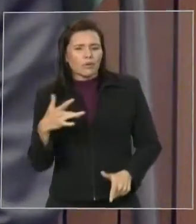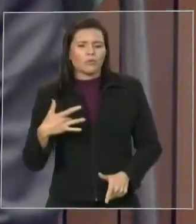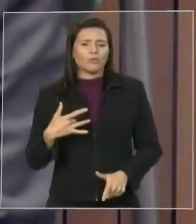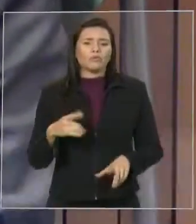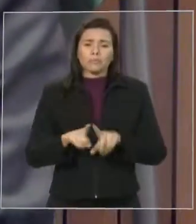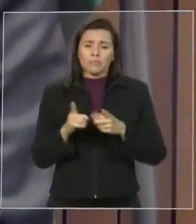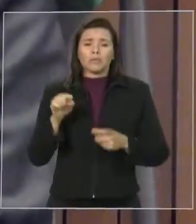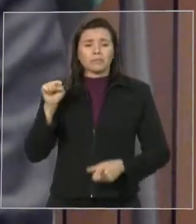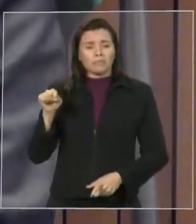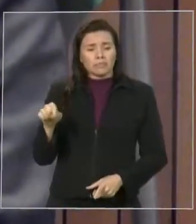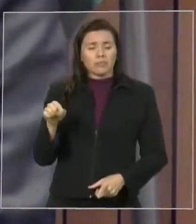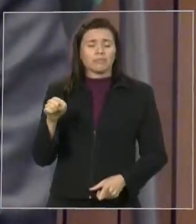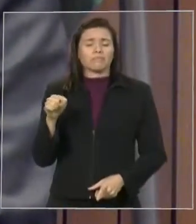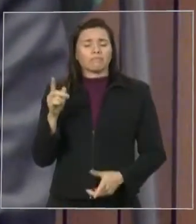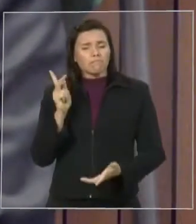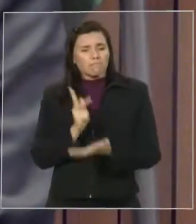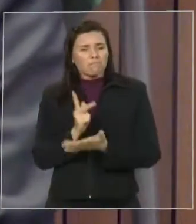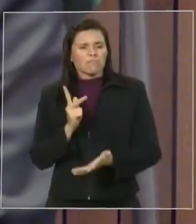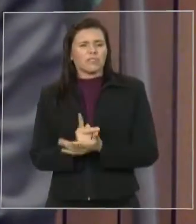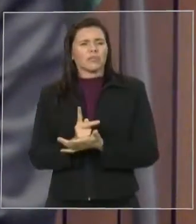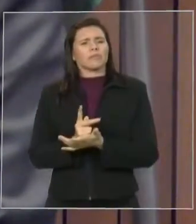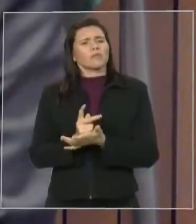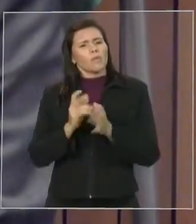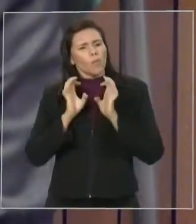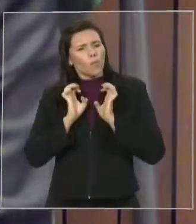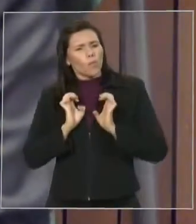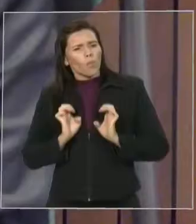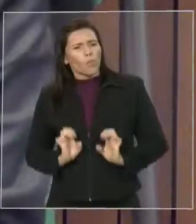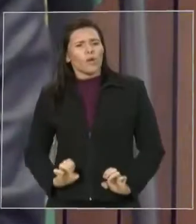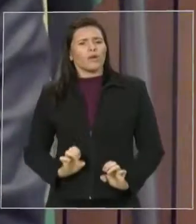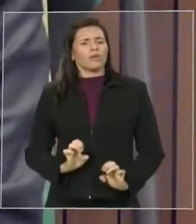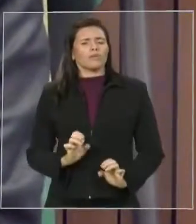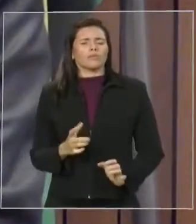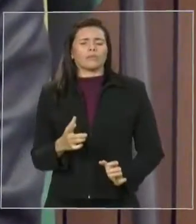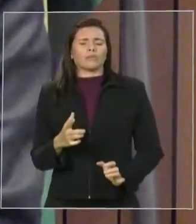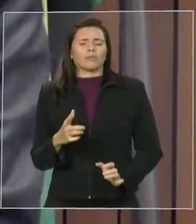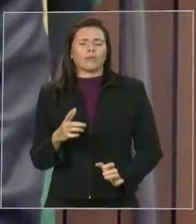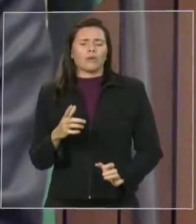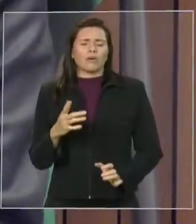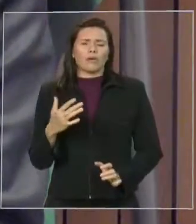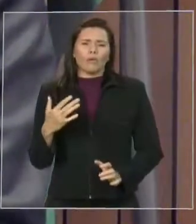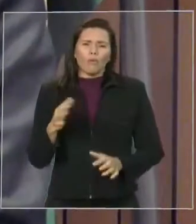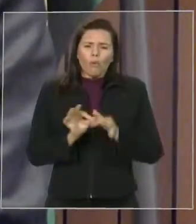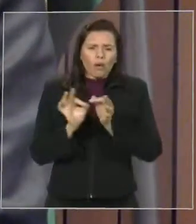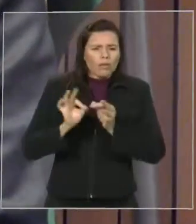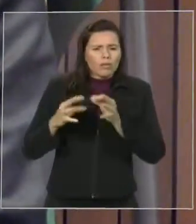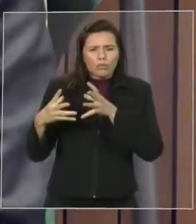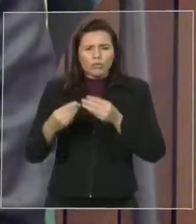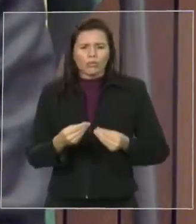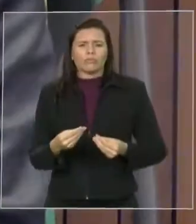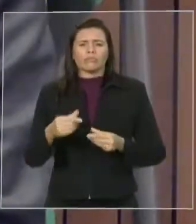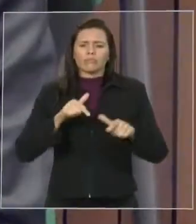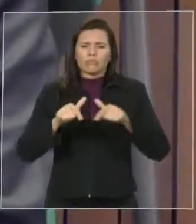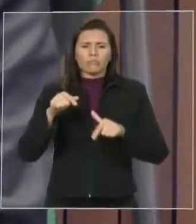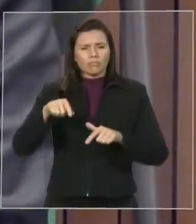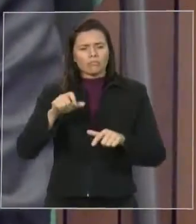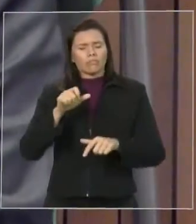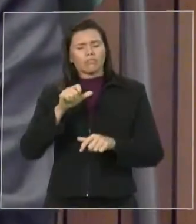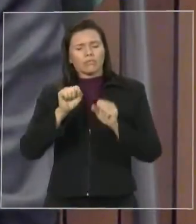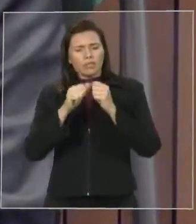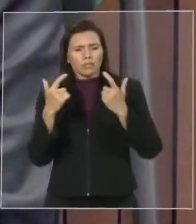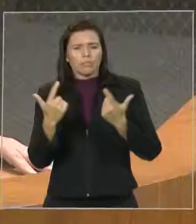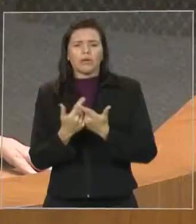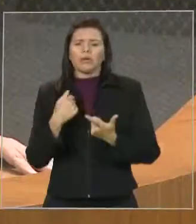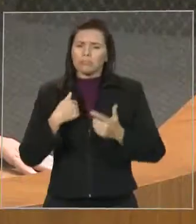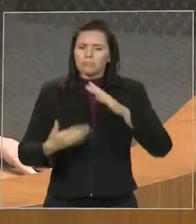essa casa. Então, queria ressaltar essa posição que Vossa Excelência sempre teve durante esse período. Aqui